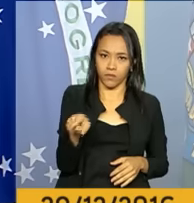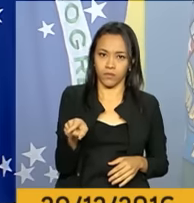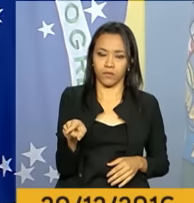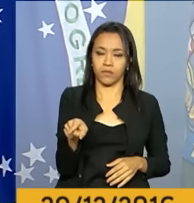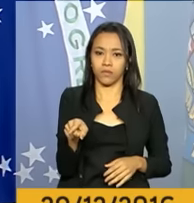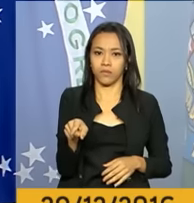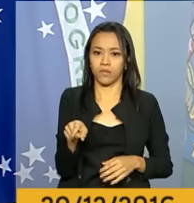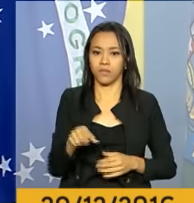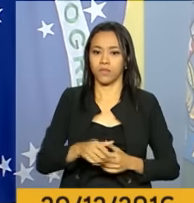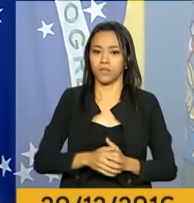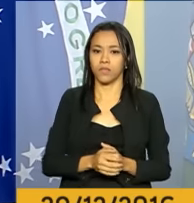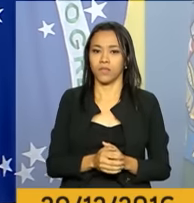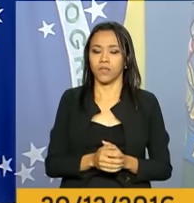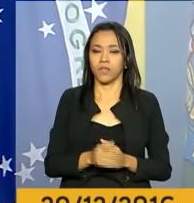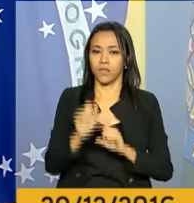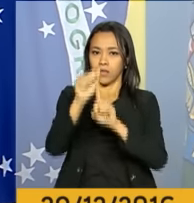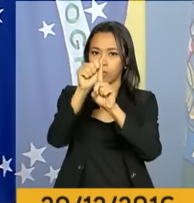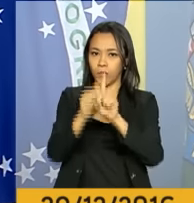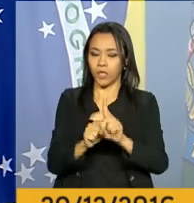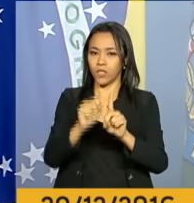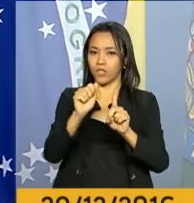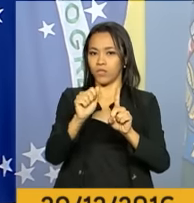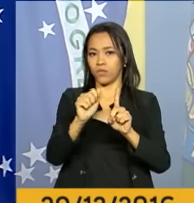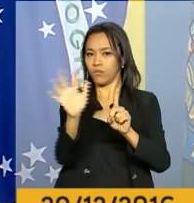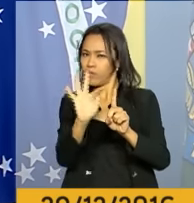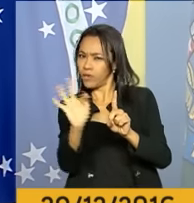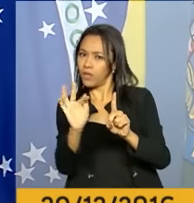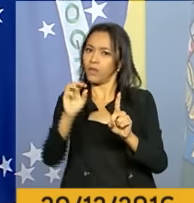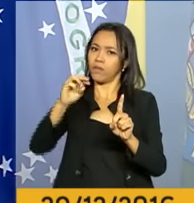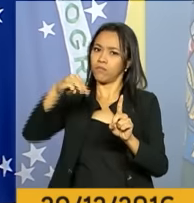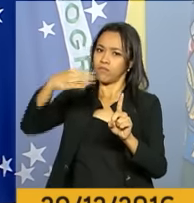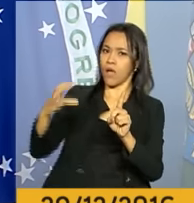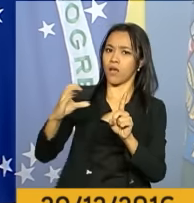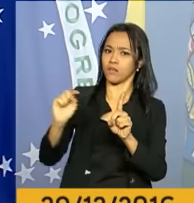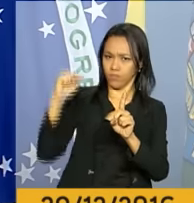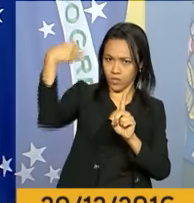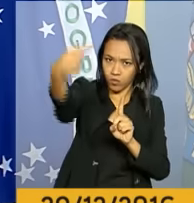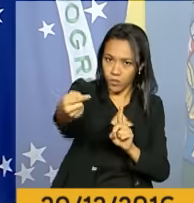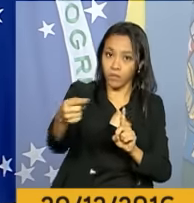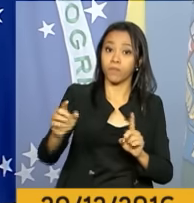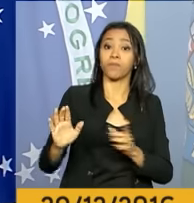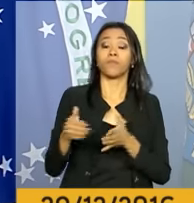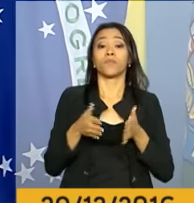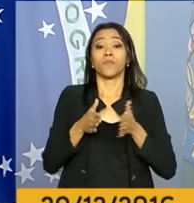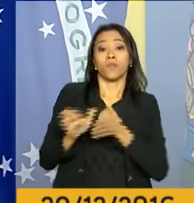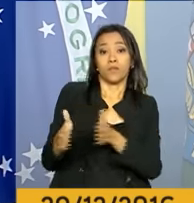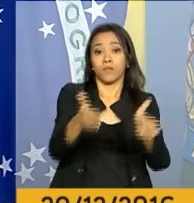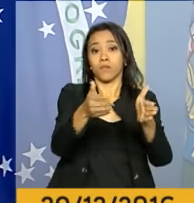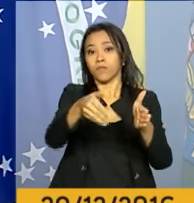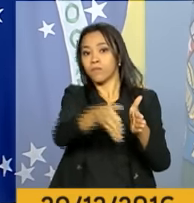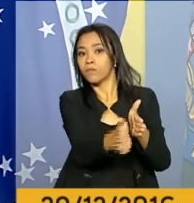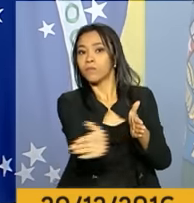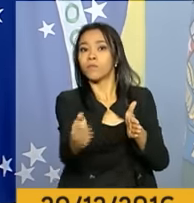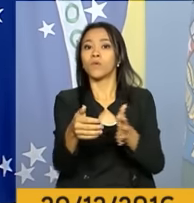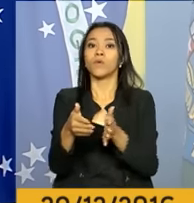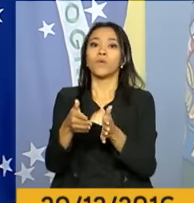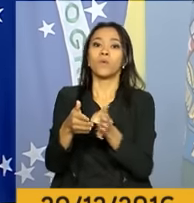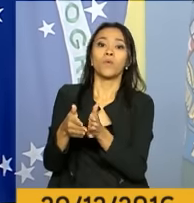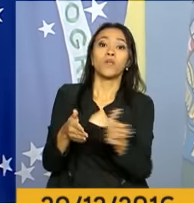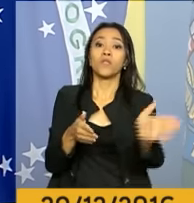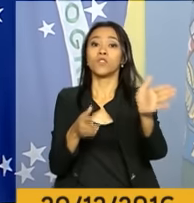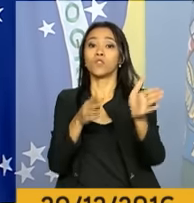Iná ainda no mês de fevereiro março do ano que vem e o eixo Norte não fosse um acidente com uma